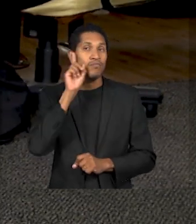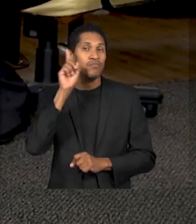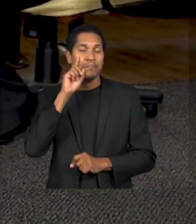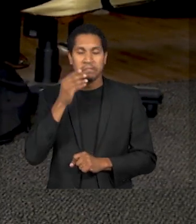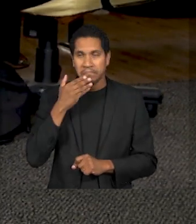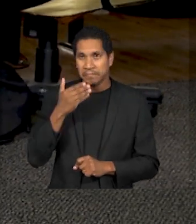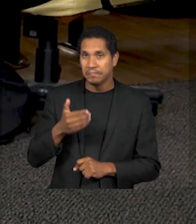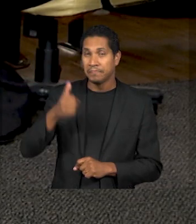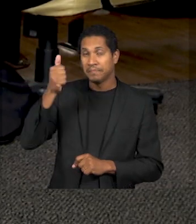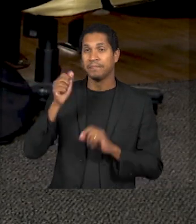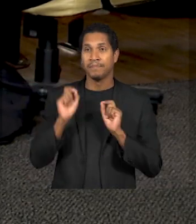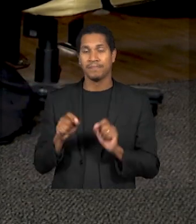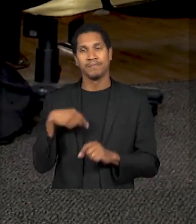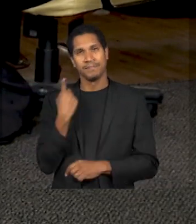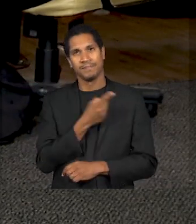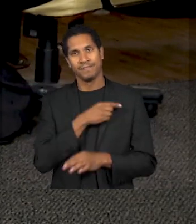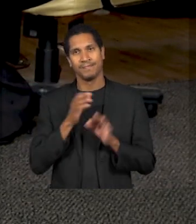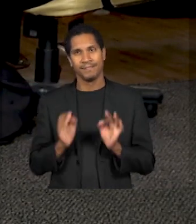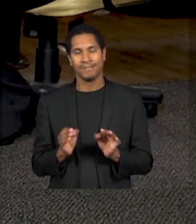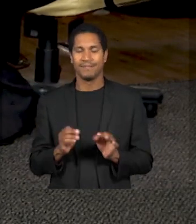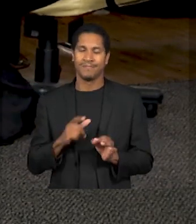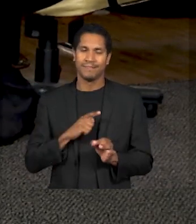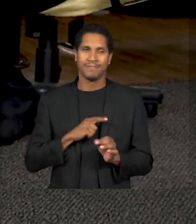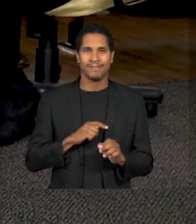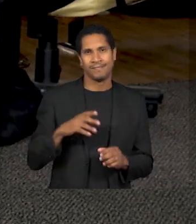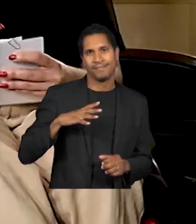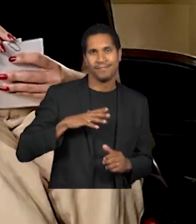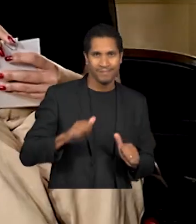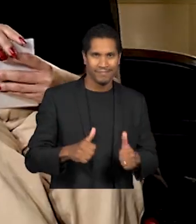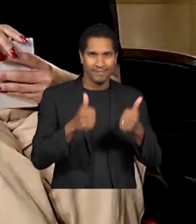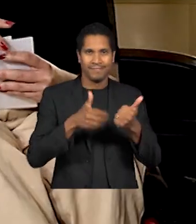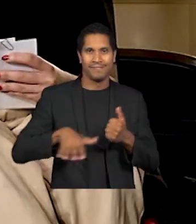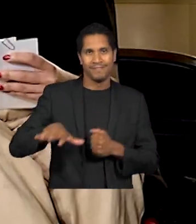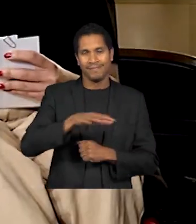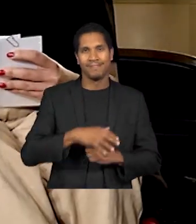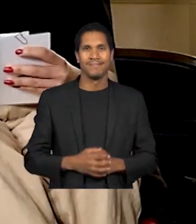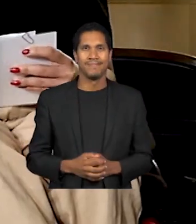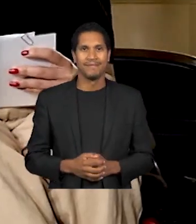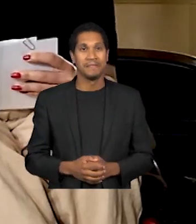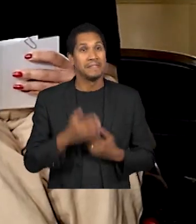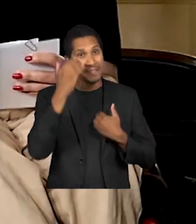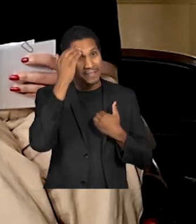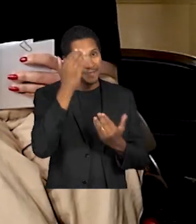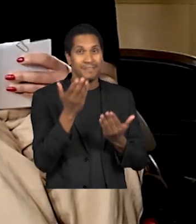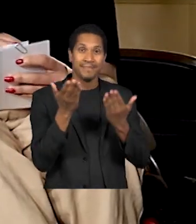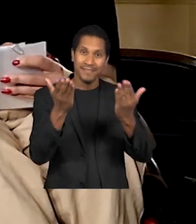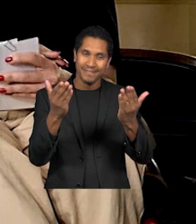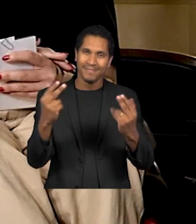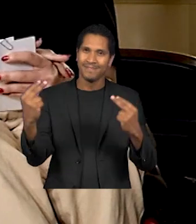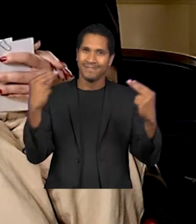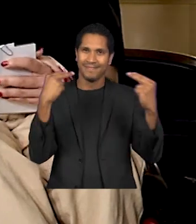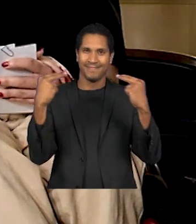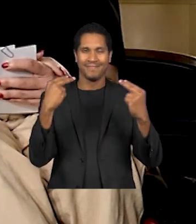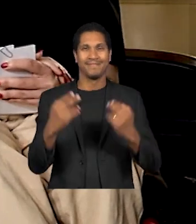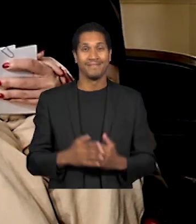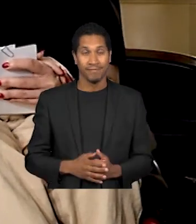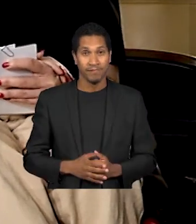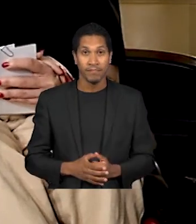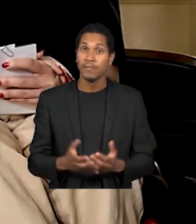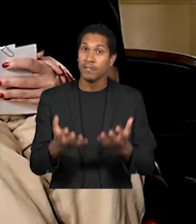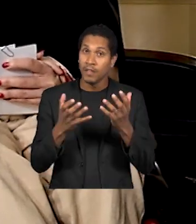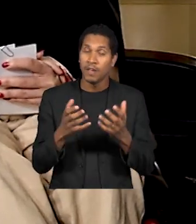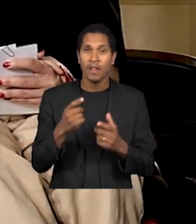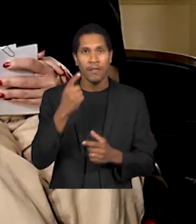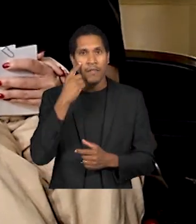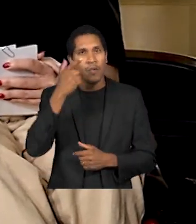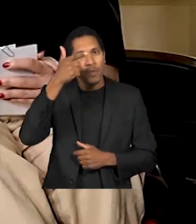melhorar a nós mesmos para poder melhorar a cidade. Eu agradeço também a você que nos assistiu. Se você quiser